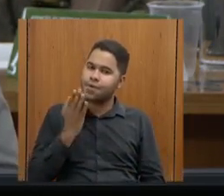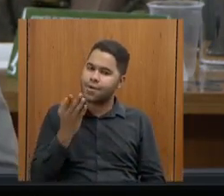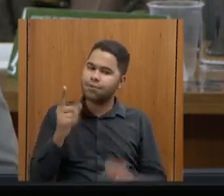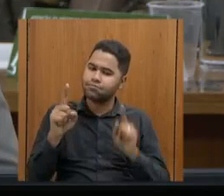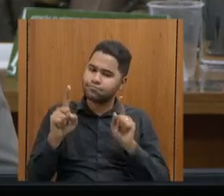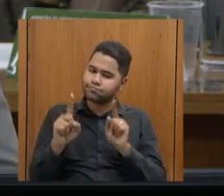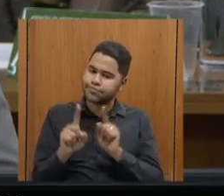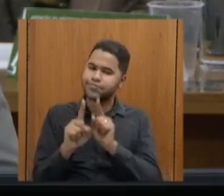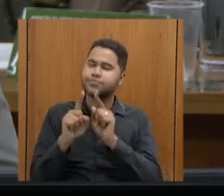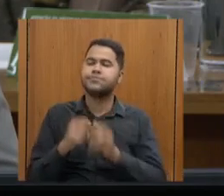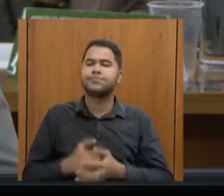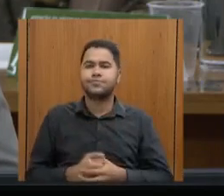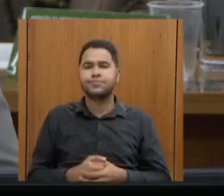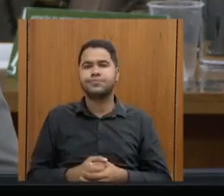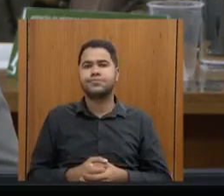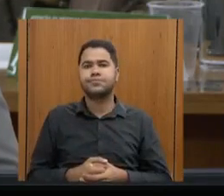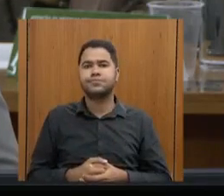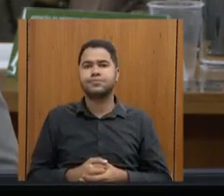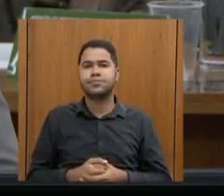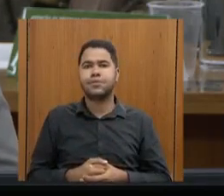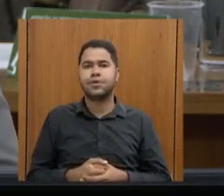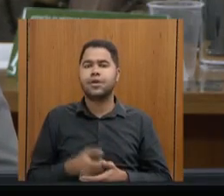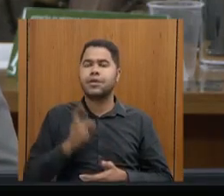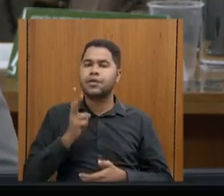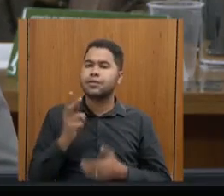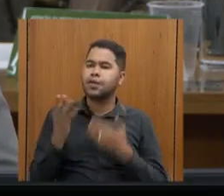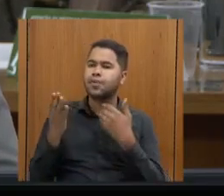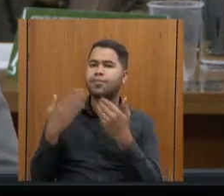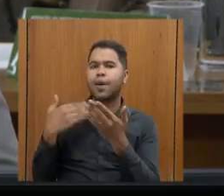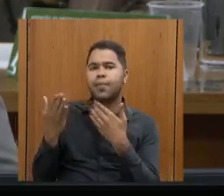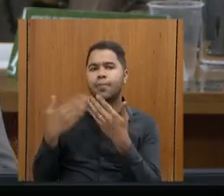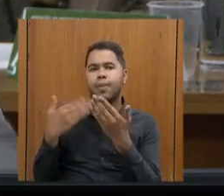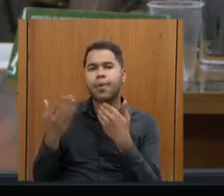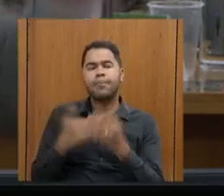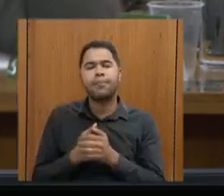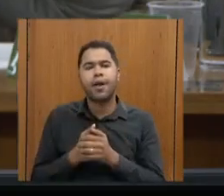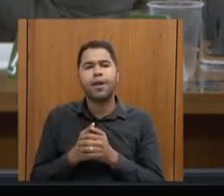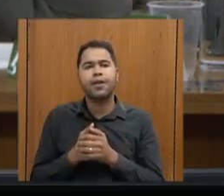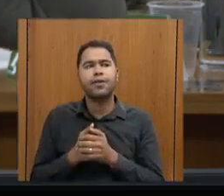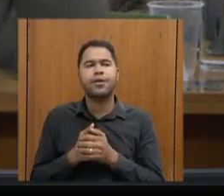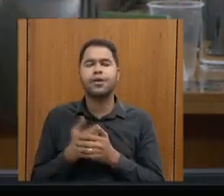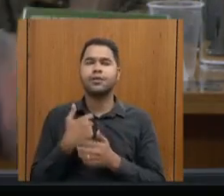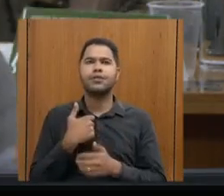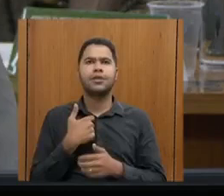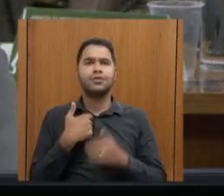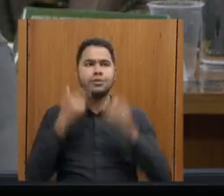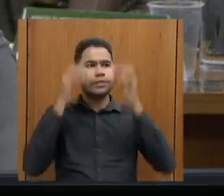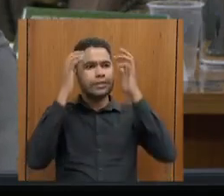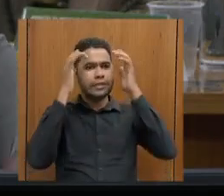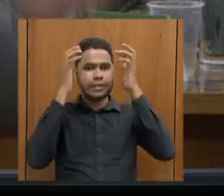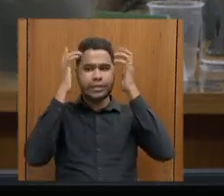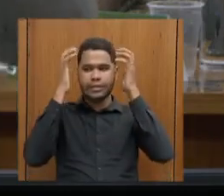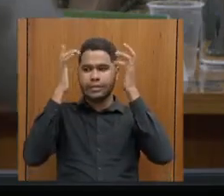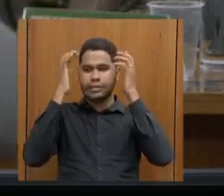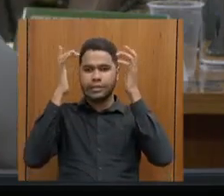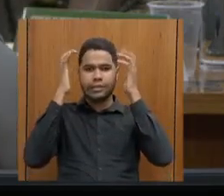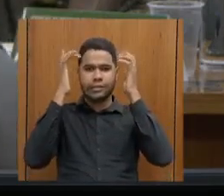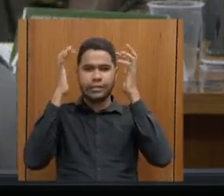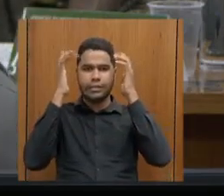aproximar e assim toda vez que a gente conversa com você ou eu volto a cabeça fervendo